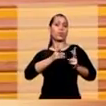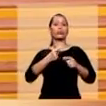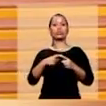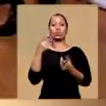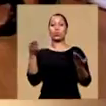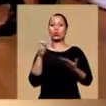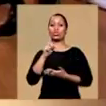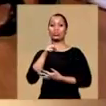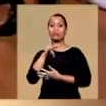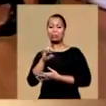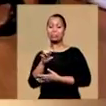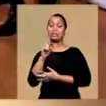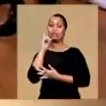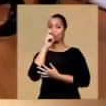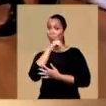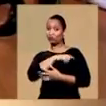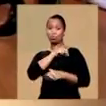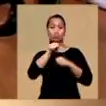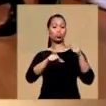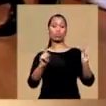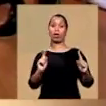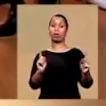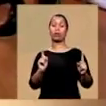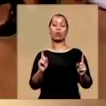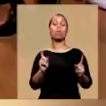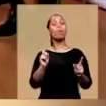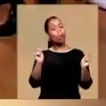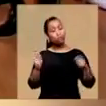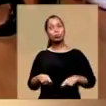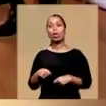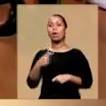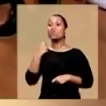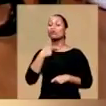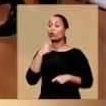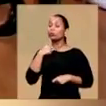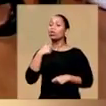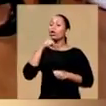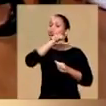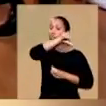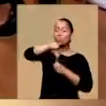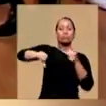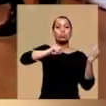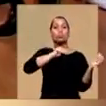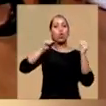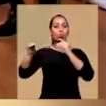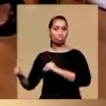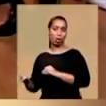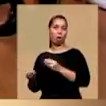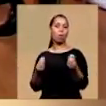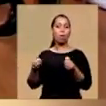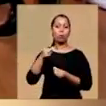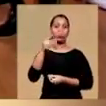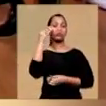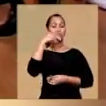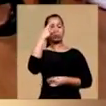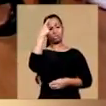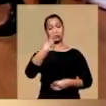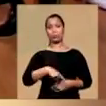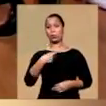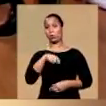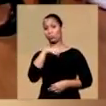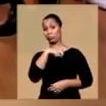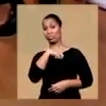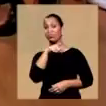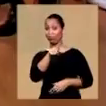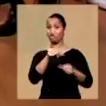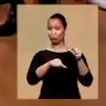está difícil, não é hora de mudar, ou vale a pena investir no sonho e fazer essa transição? Parece que você tem uma experiência pessoal